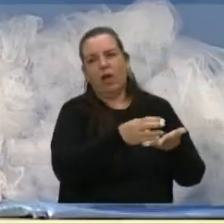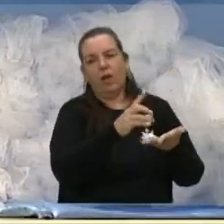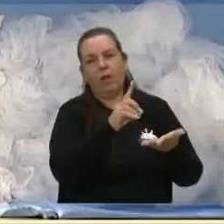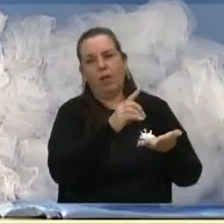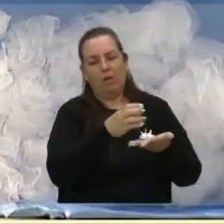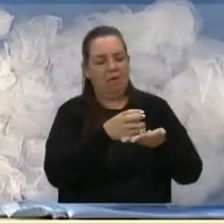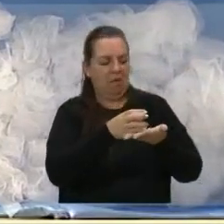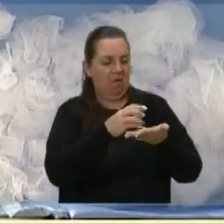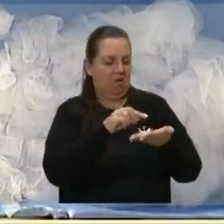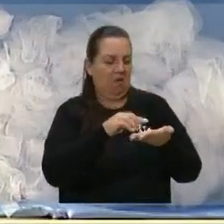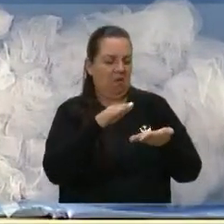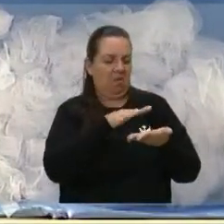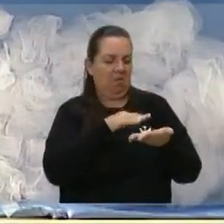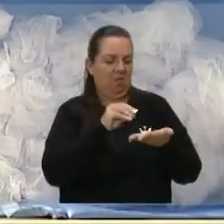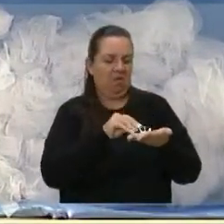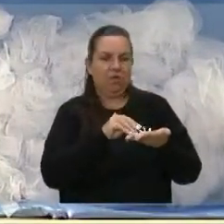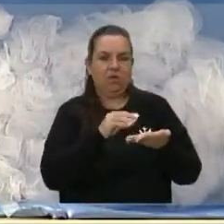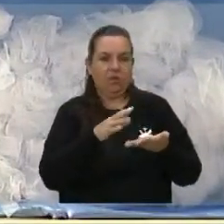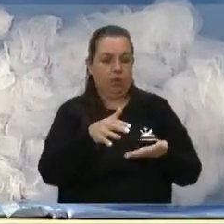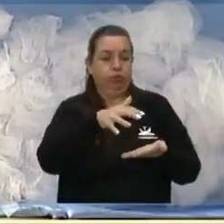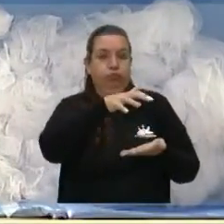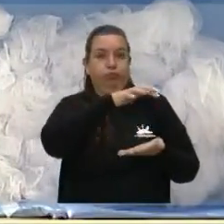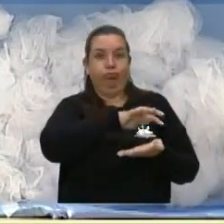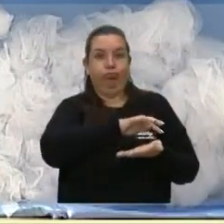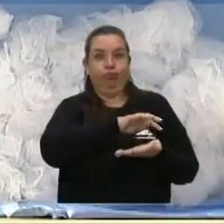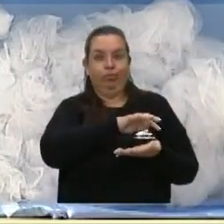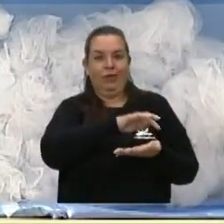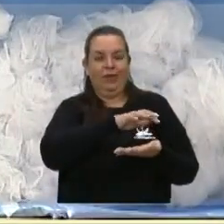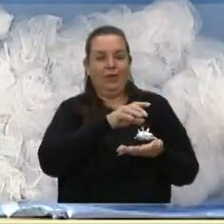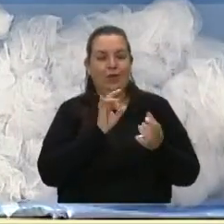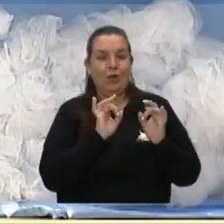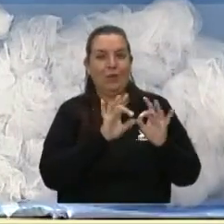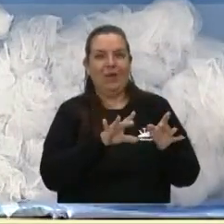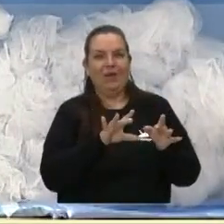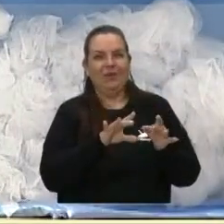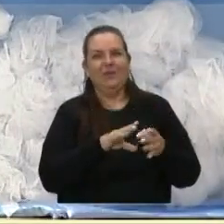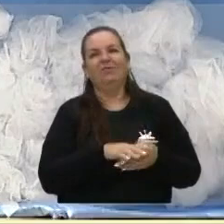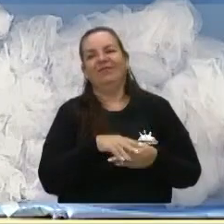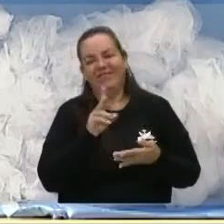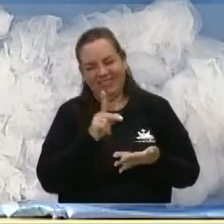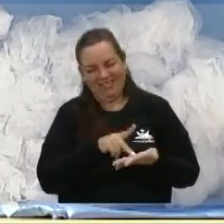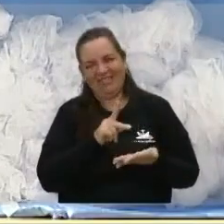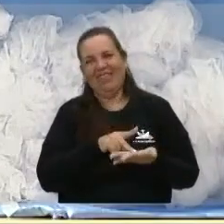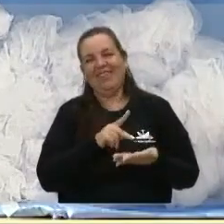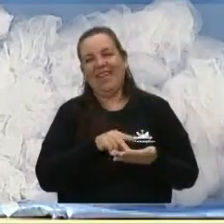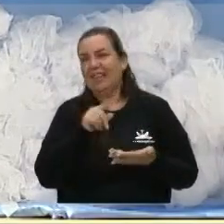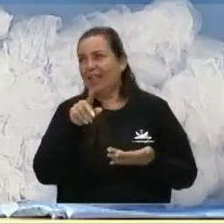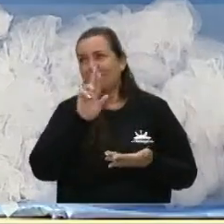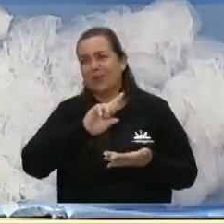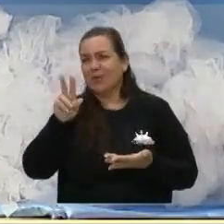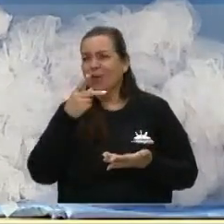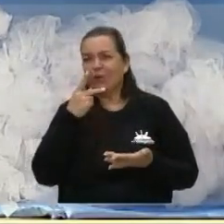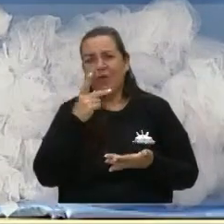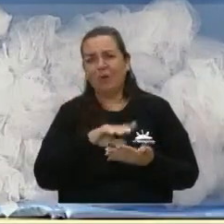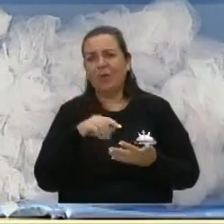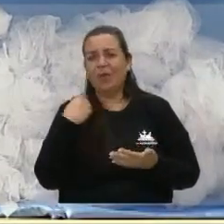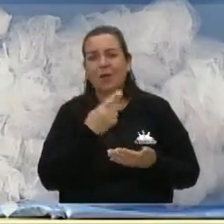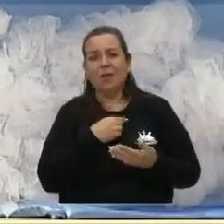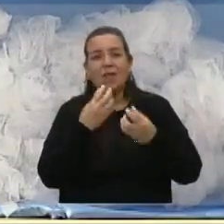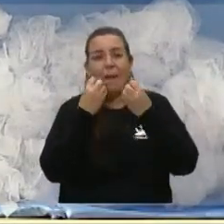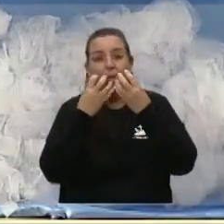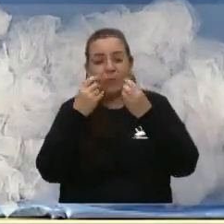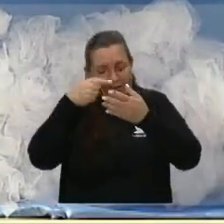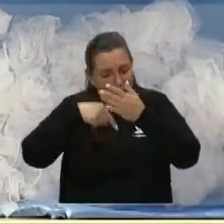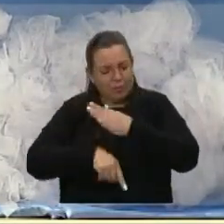raso, faltando. Vai dar quase sobrando. É isso que o Senhor disse.